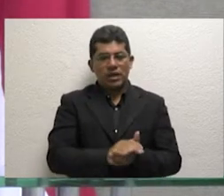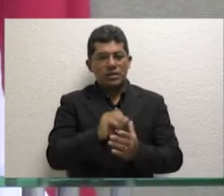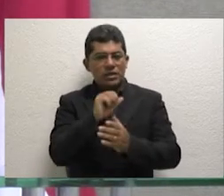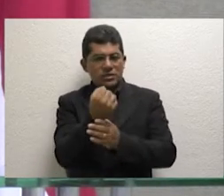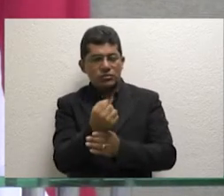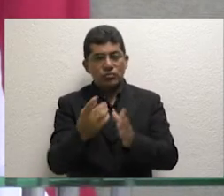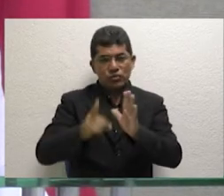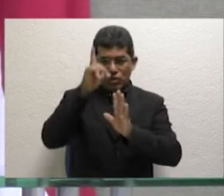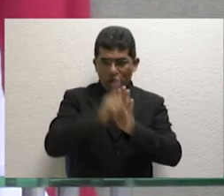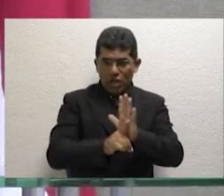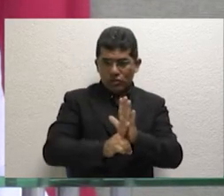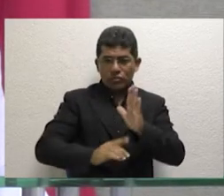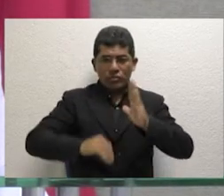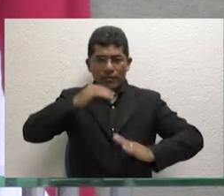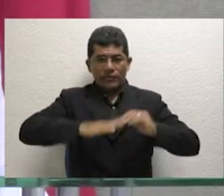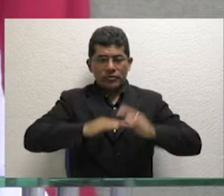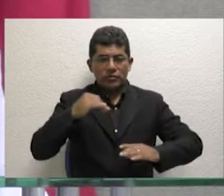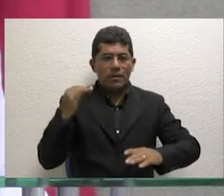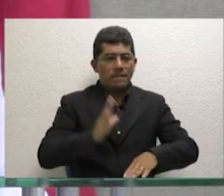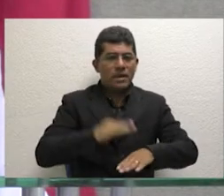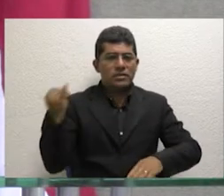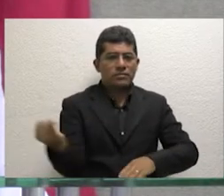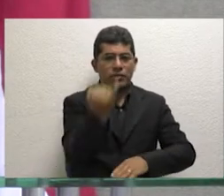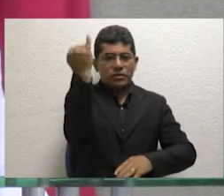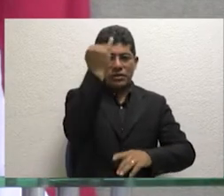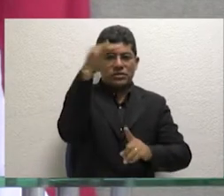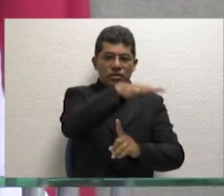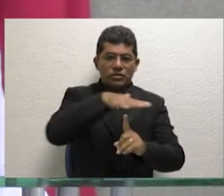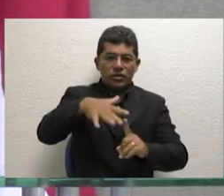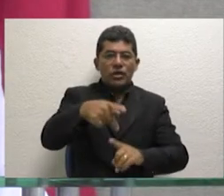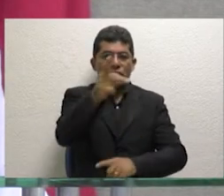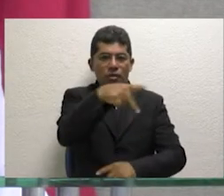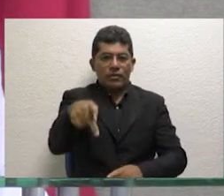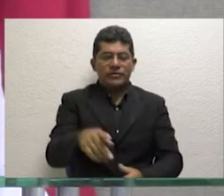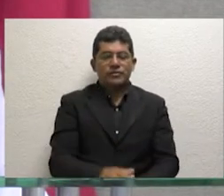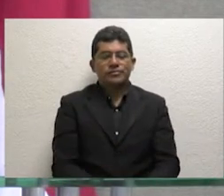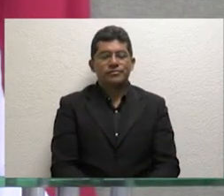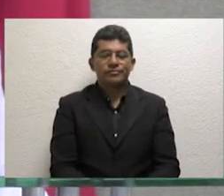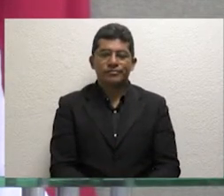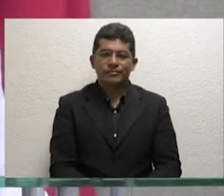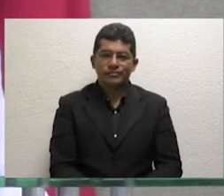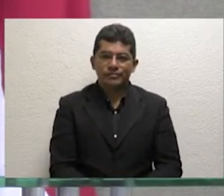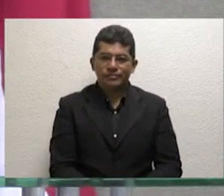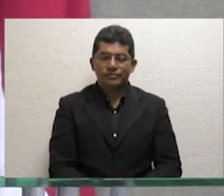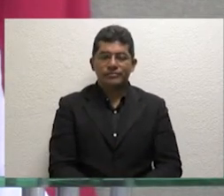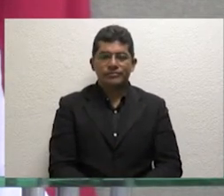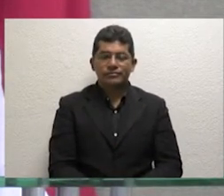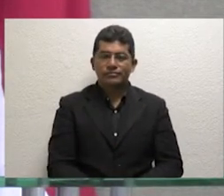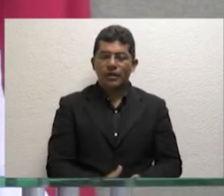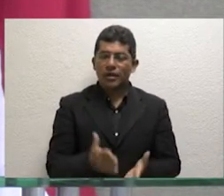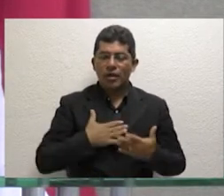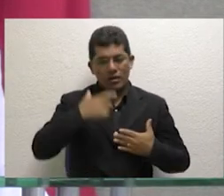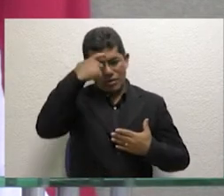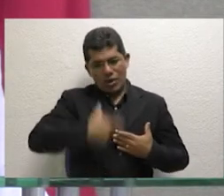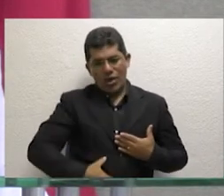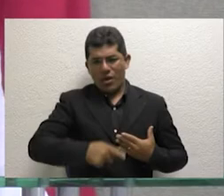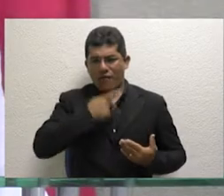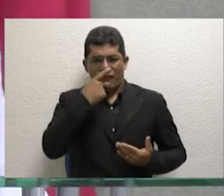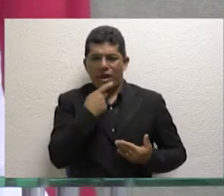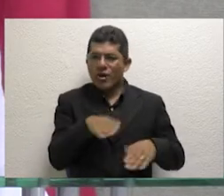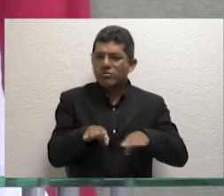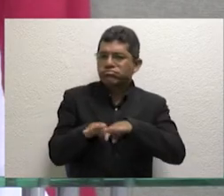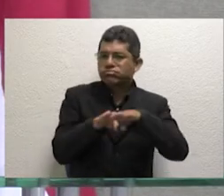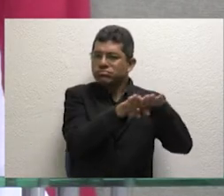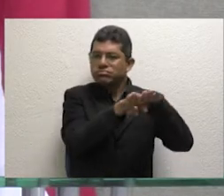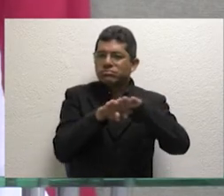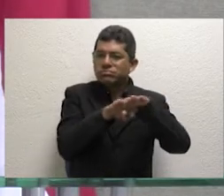importância da profissão a profissão mais importante da sociedade que é a profissão de professor longe de mim querer me igualar aos